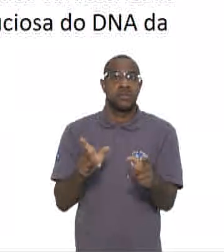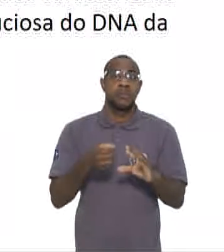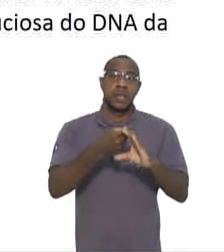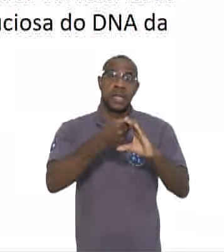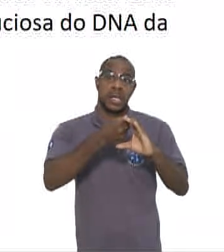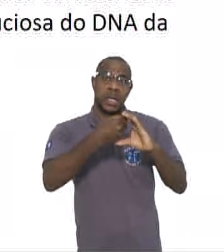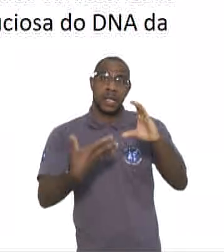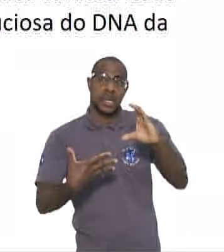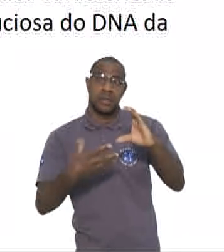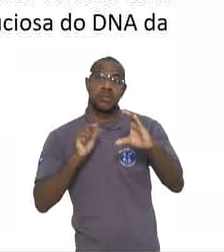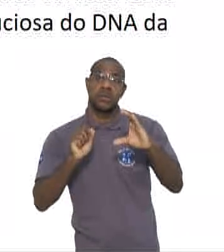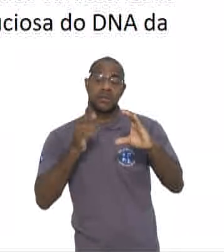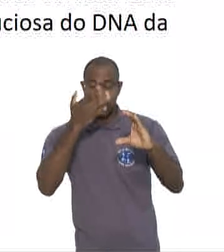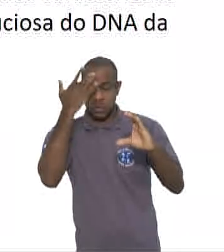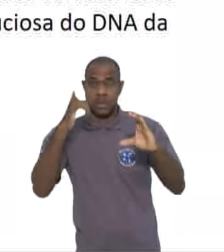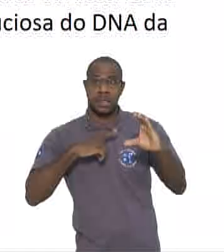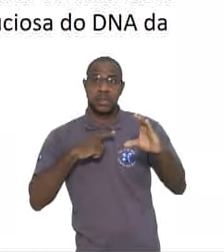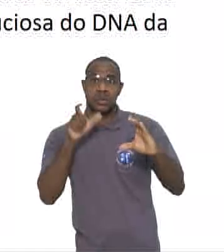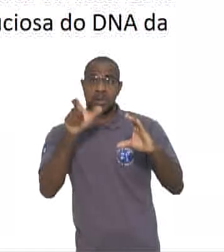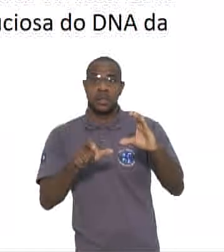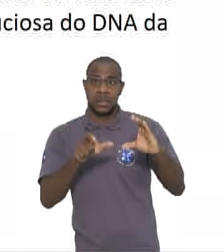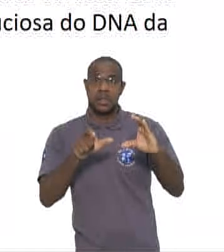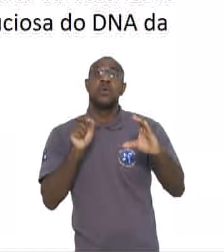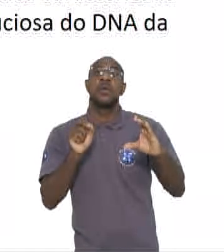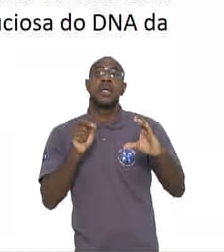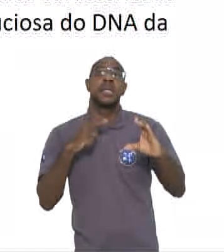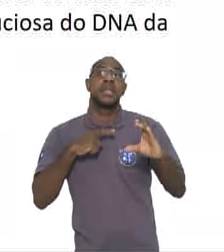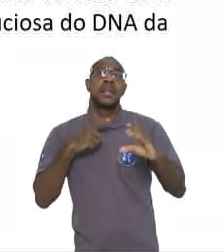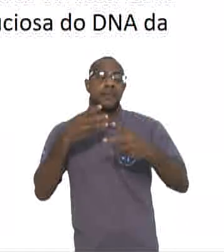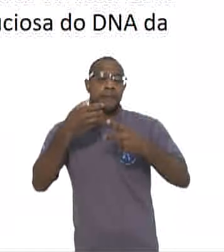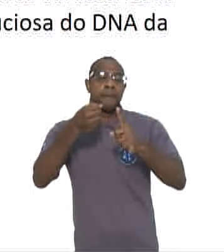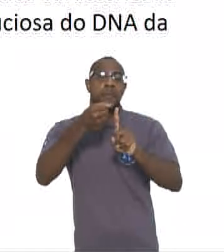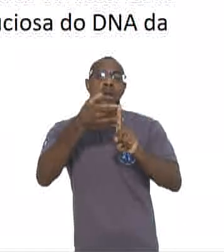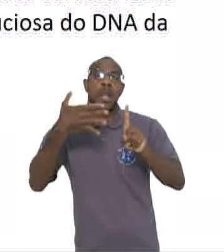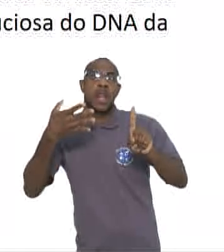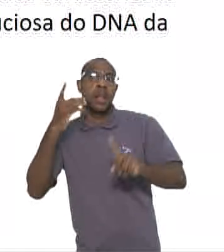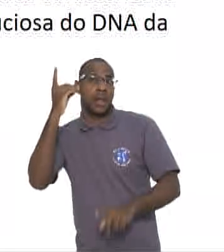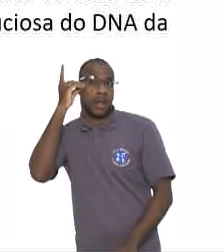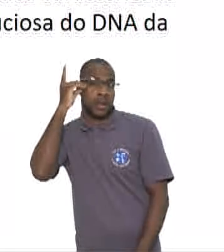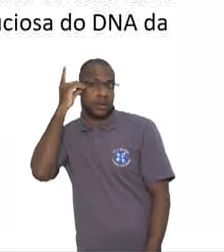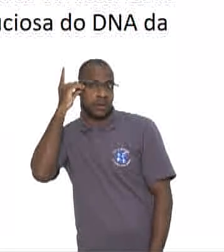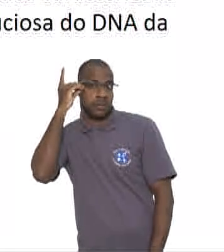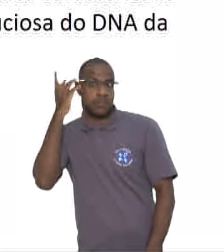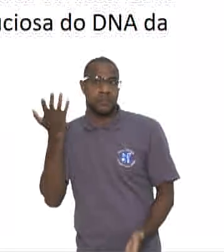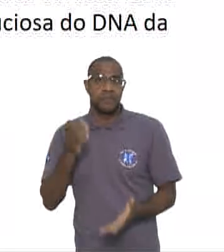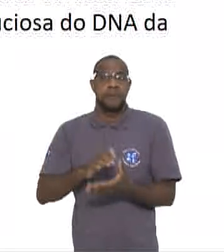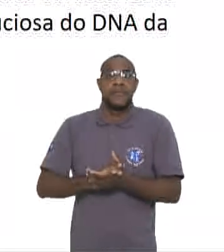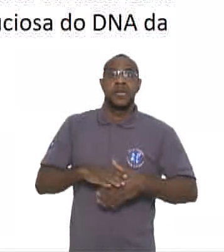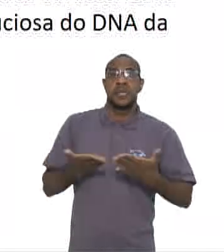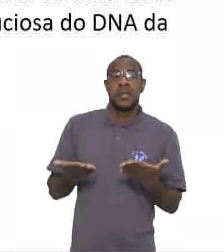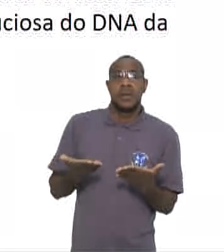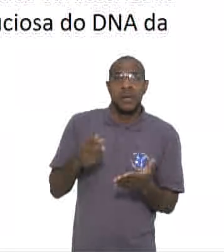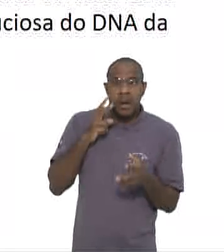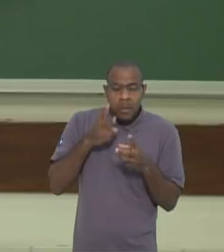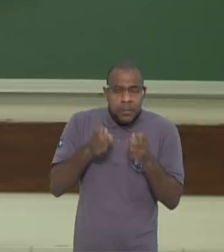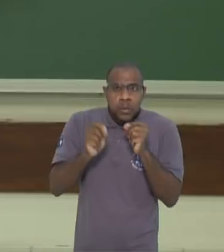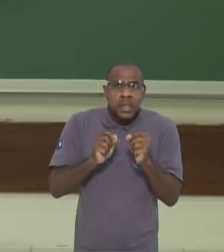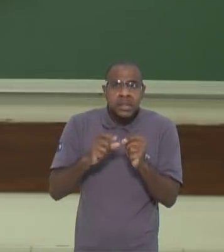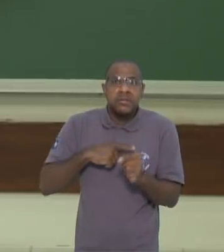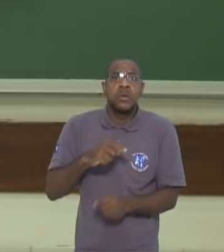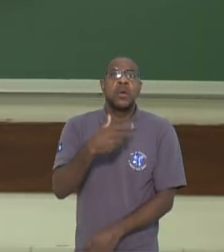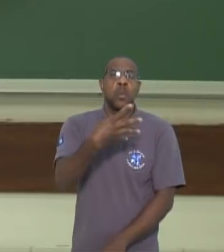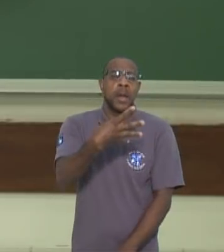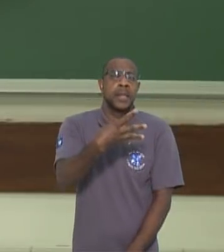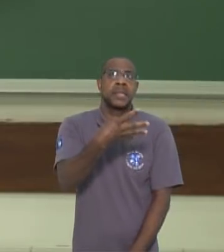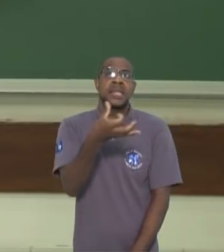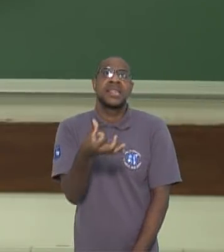em quem tem síndrome de Down, ele tinha 47 cromossomos em suas células, em vez de 46, como a maior parte da população. Então vocês estão